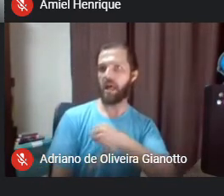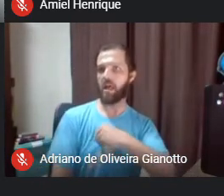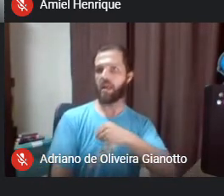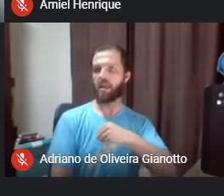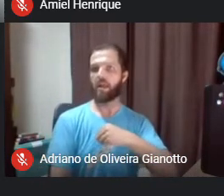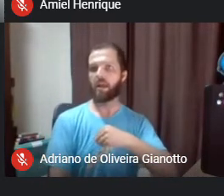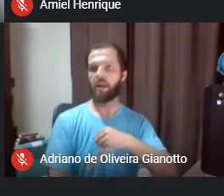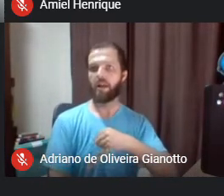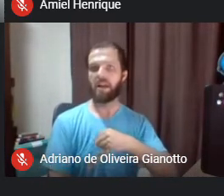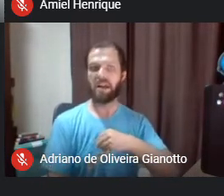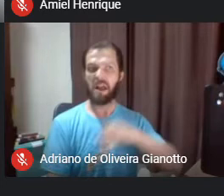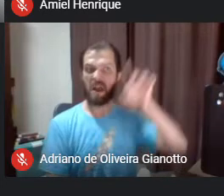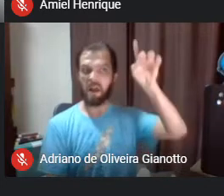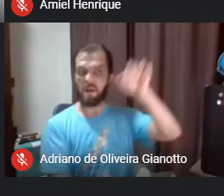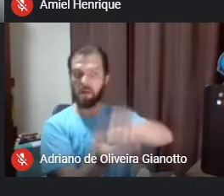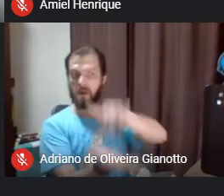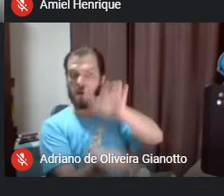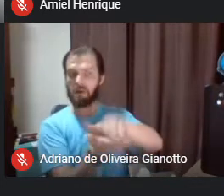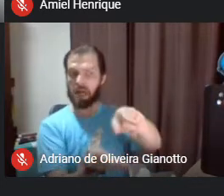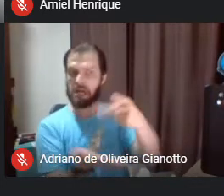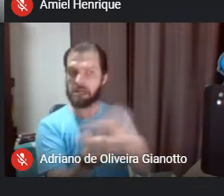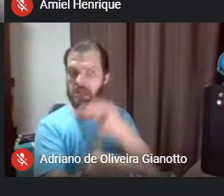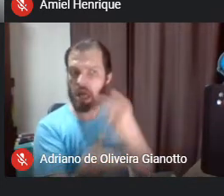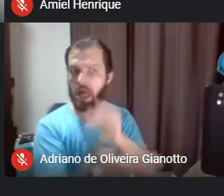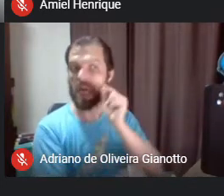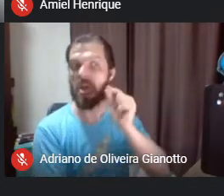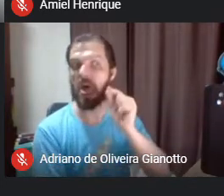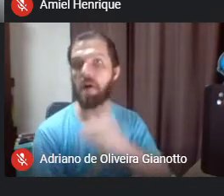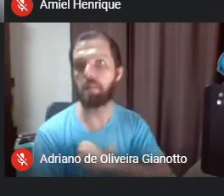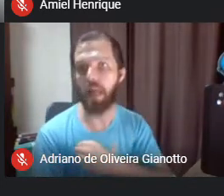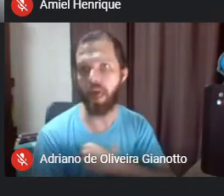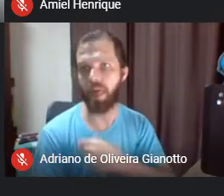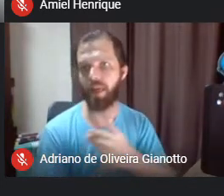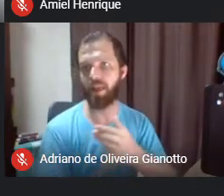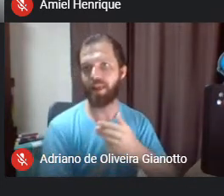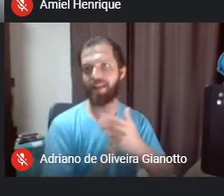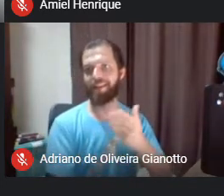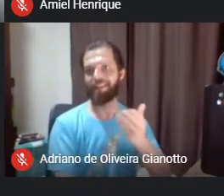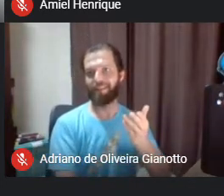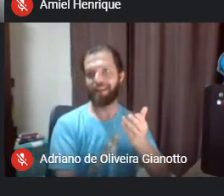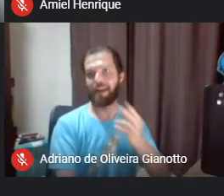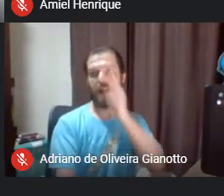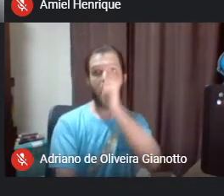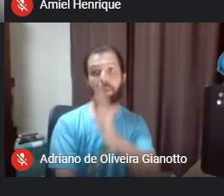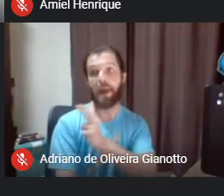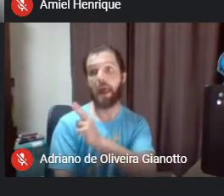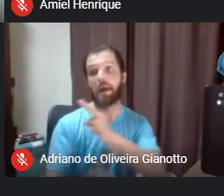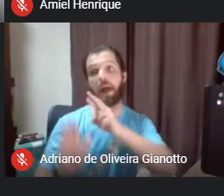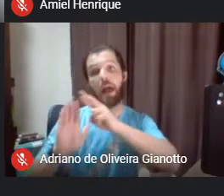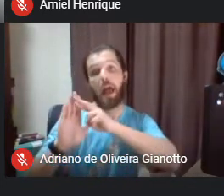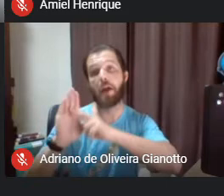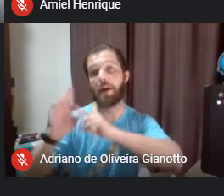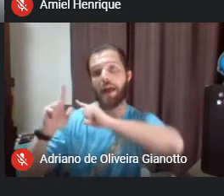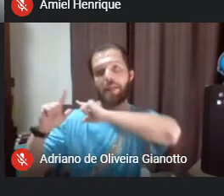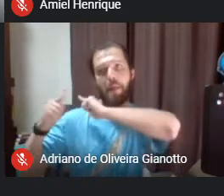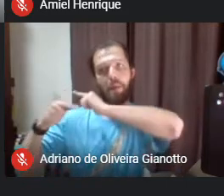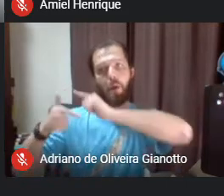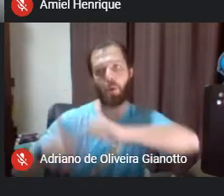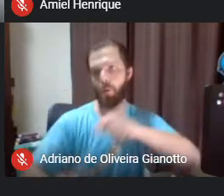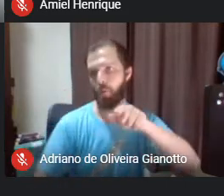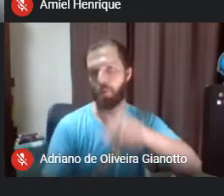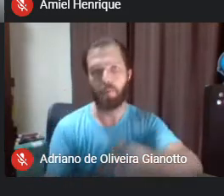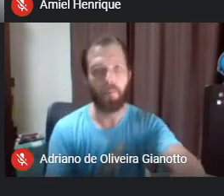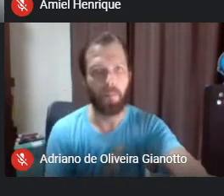alguma deficiência, era porque era pecado, ou alguém houve traição na família, ou fez alguma coisa